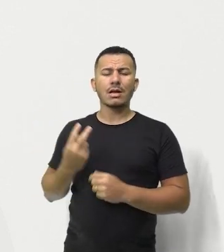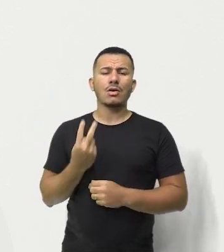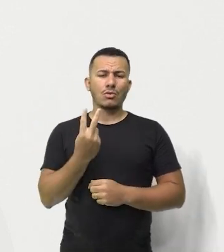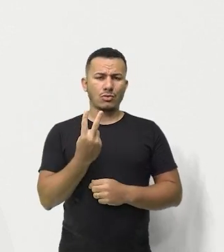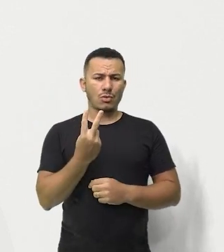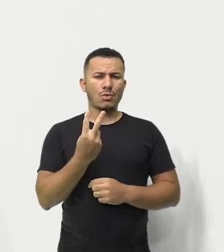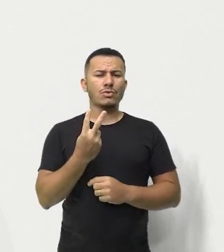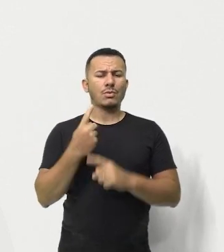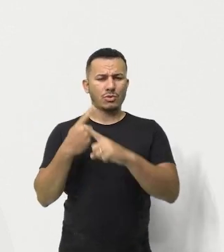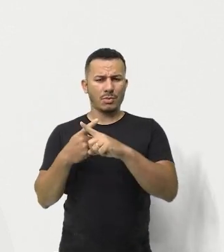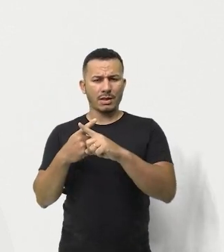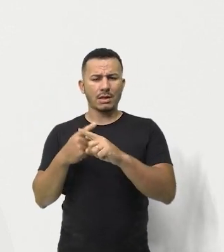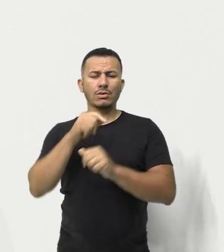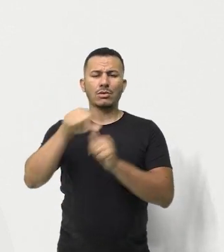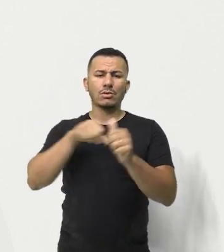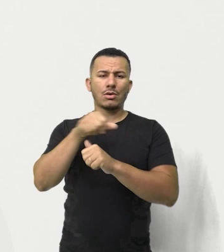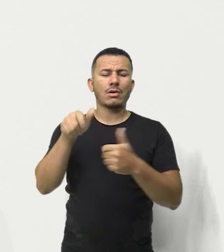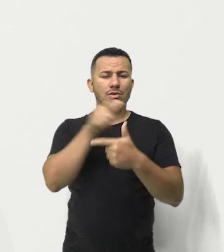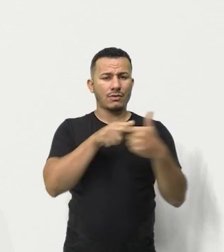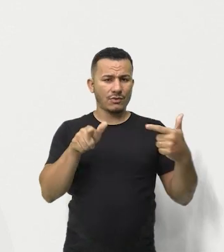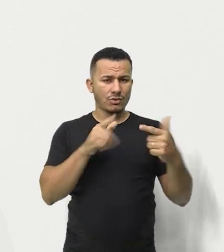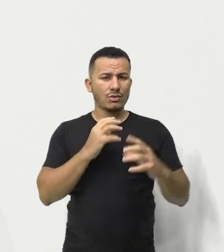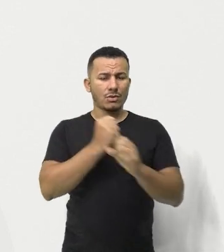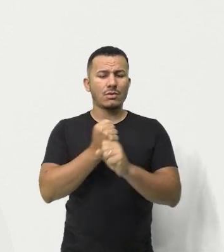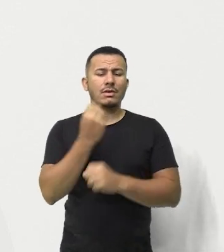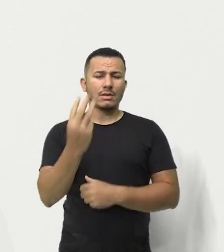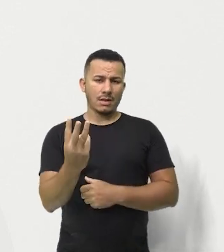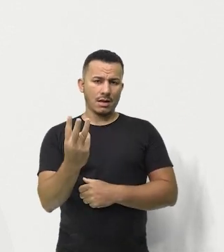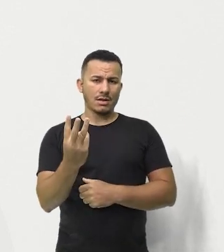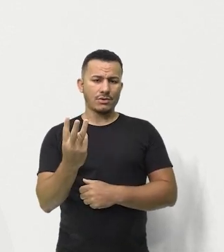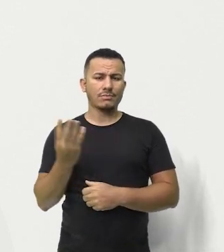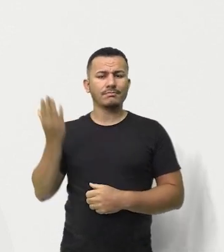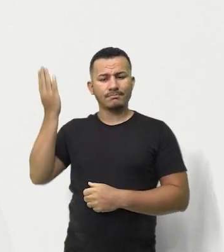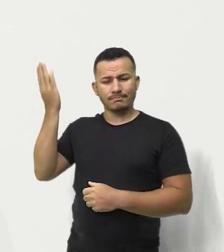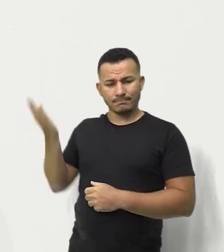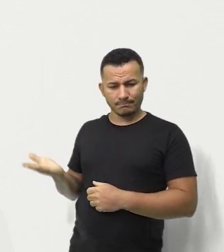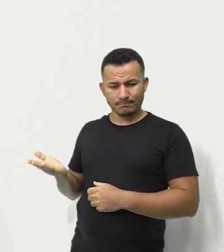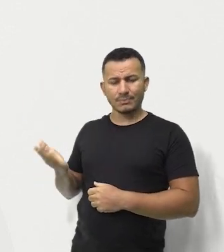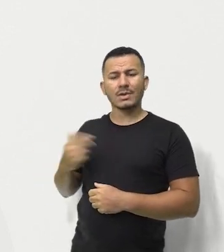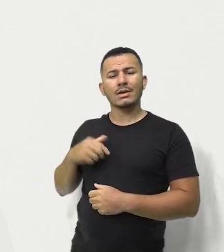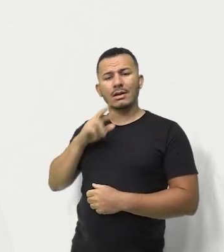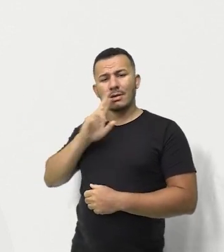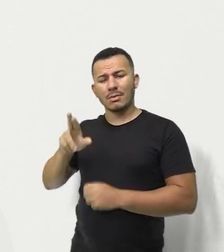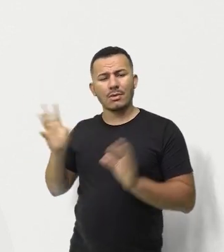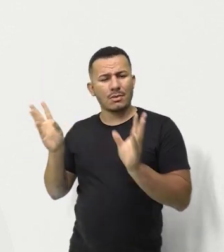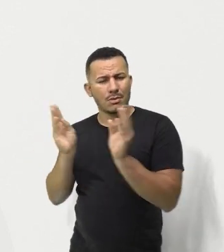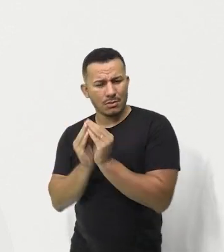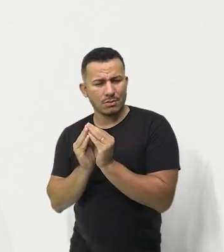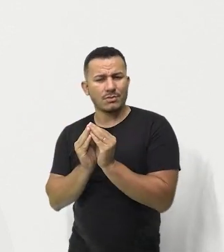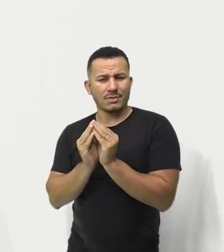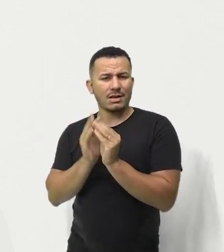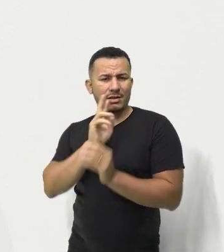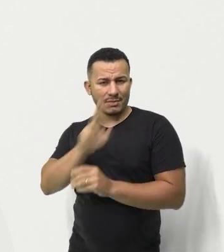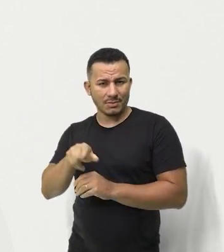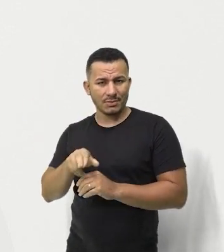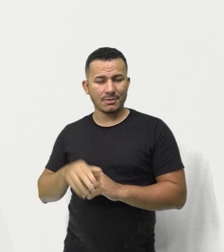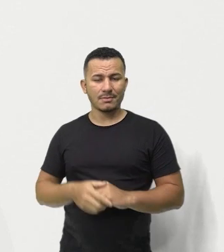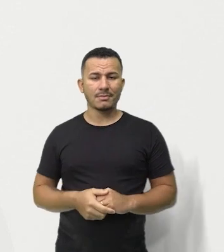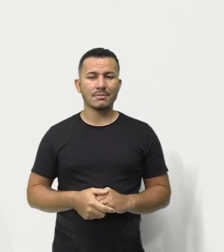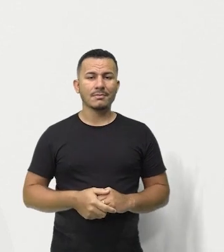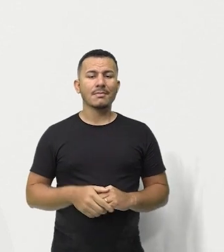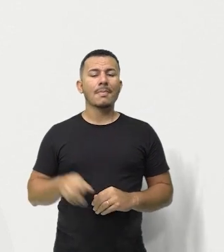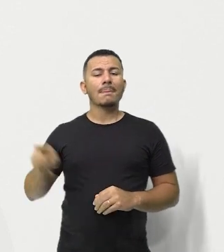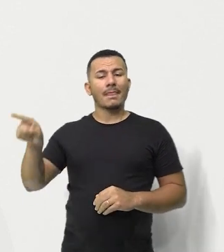16 menos 10 dá 6, ó. E agora o 2 está multiplicando, ele passa dividindo, chegamos a 3. Então, aqui está sendo apresentado